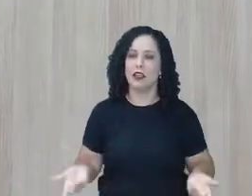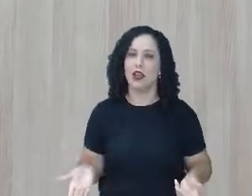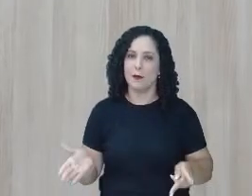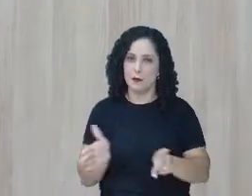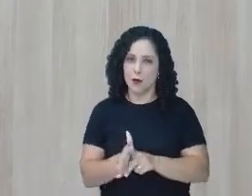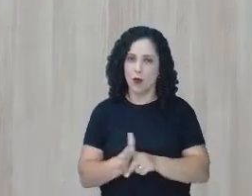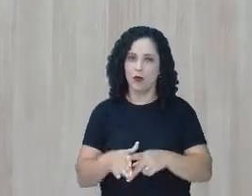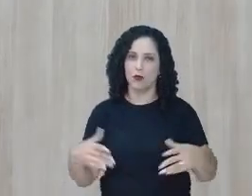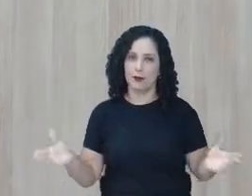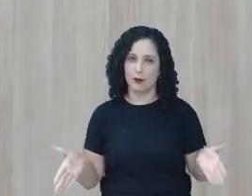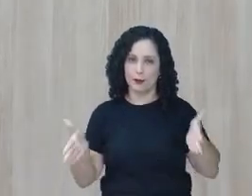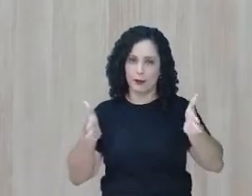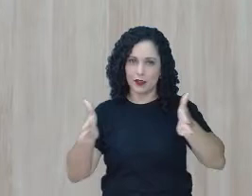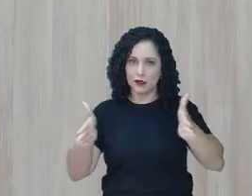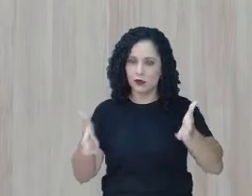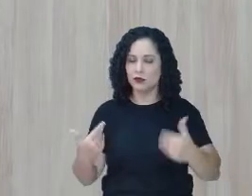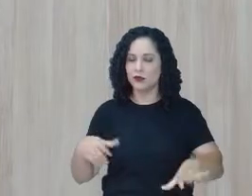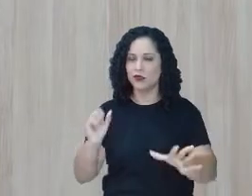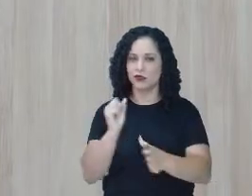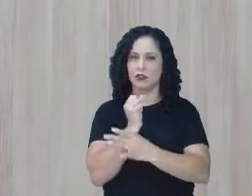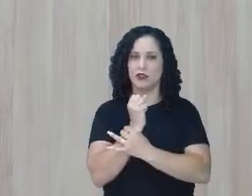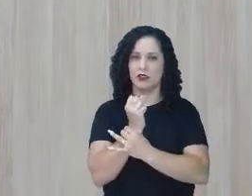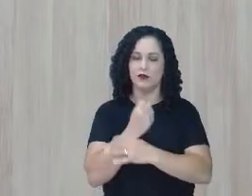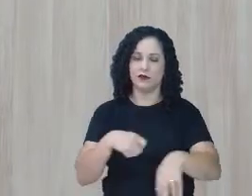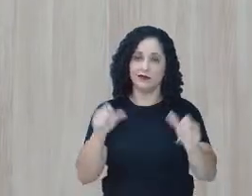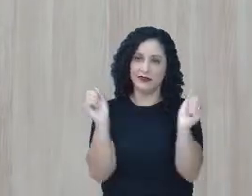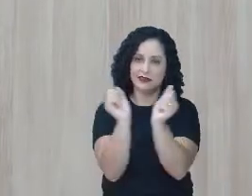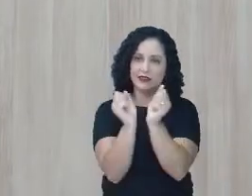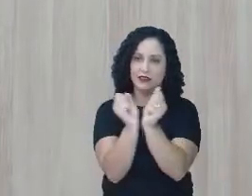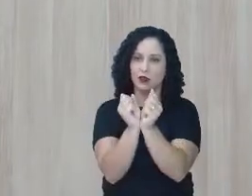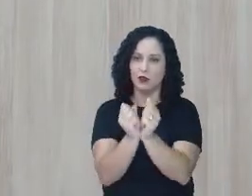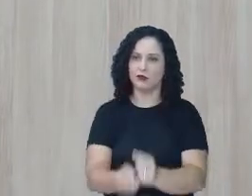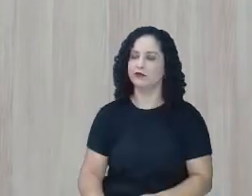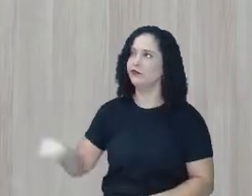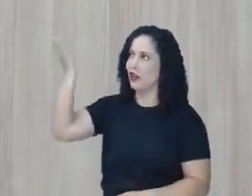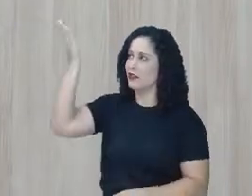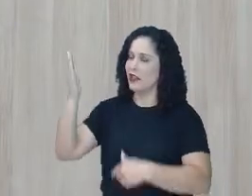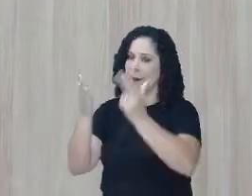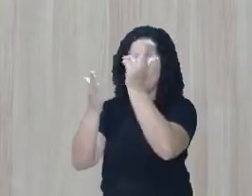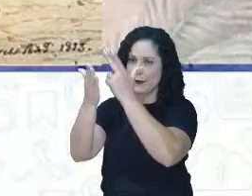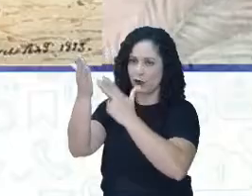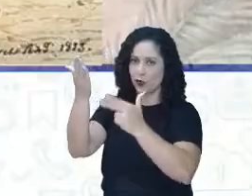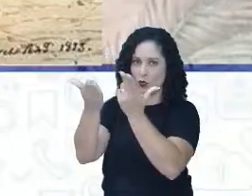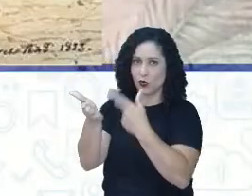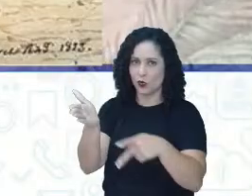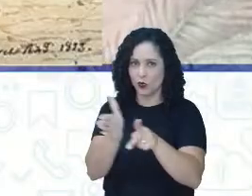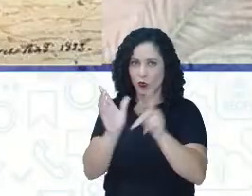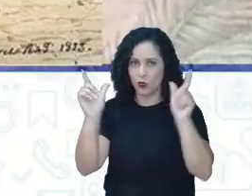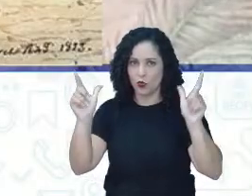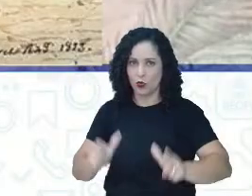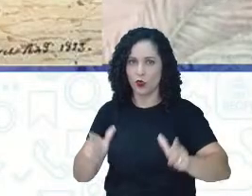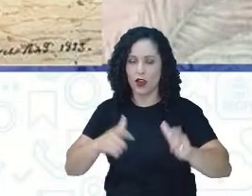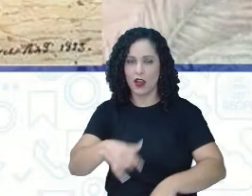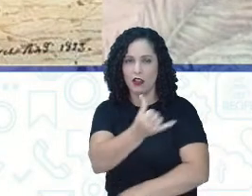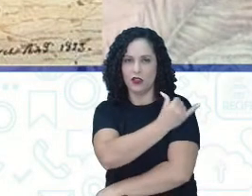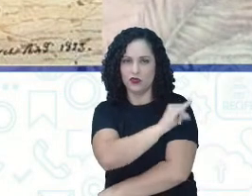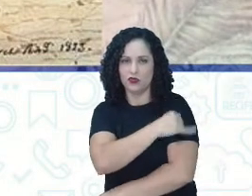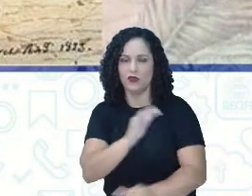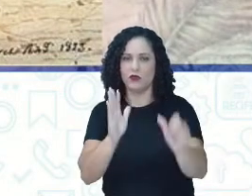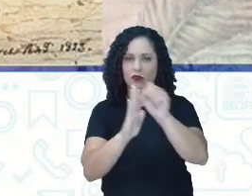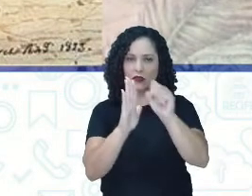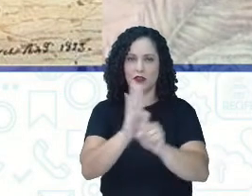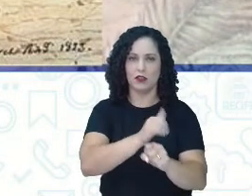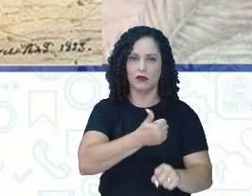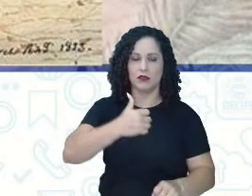escravidão. Essa pintura aqui, gente, é do Debré também, no Rio de Janeiro, nas primeiras décadas do século